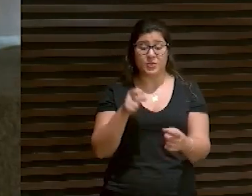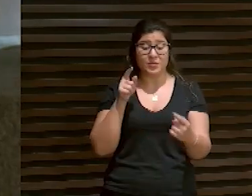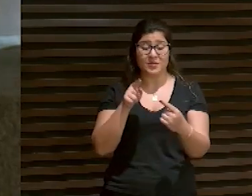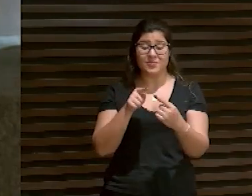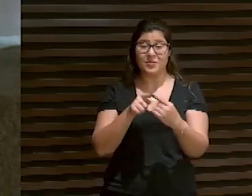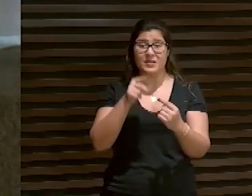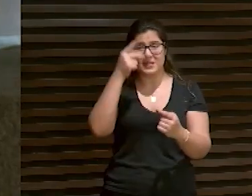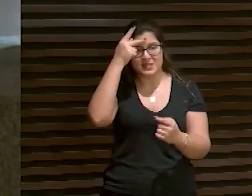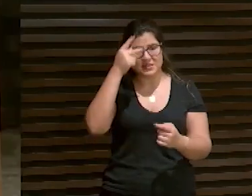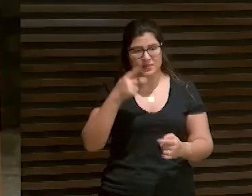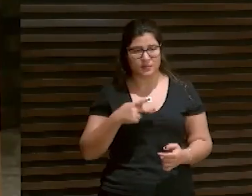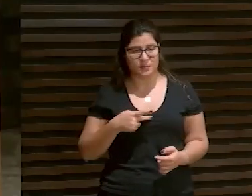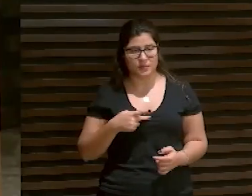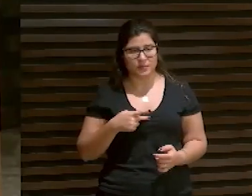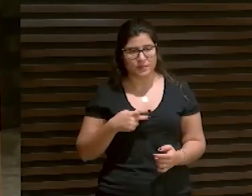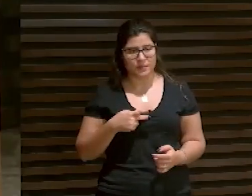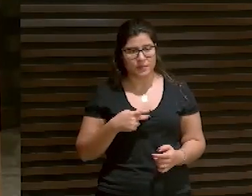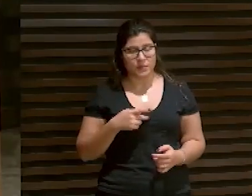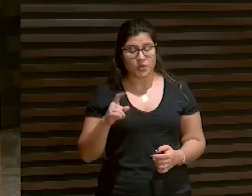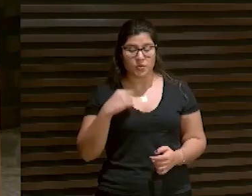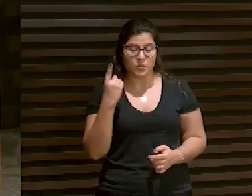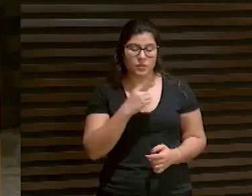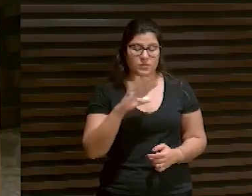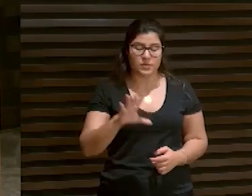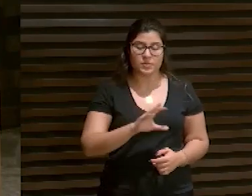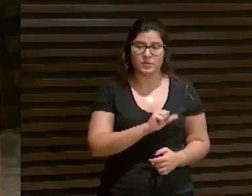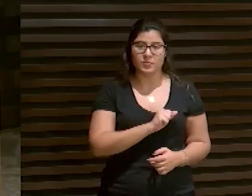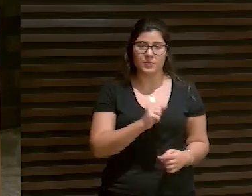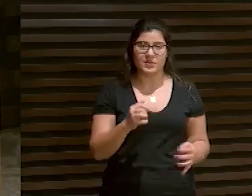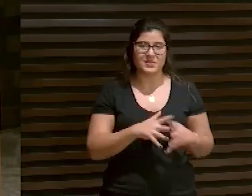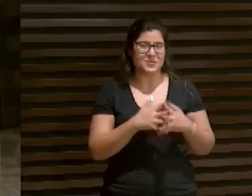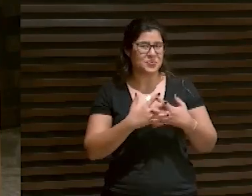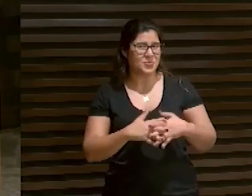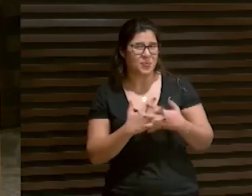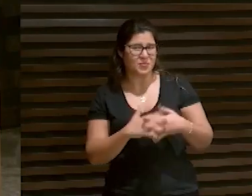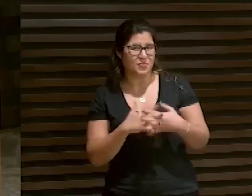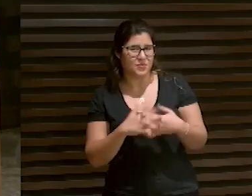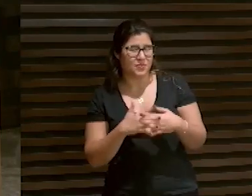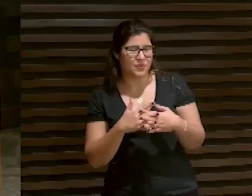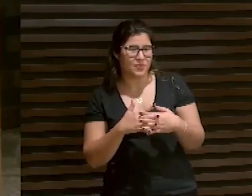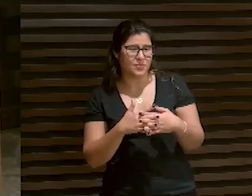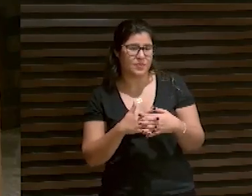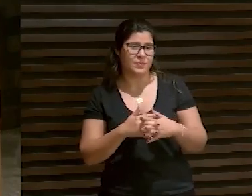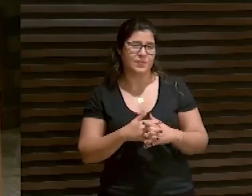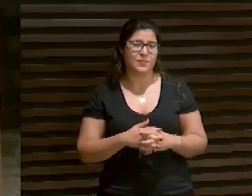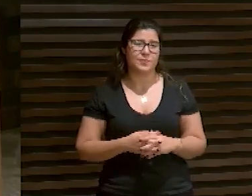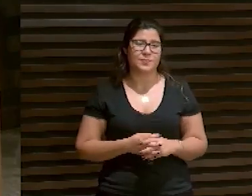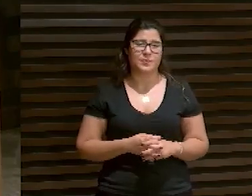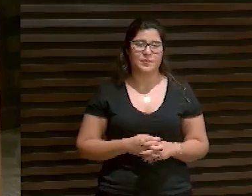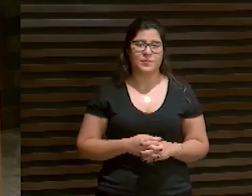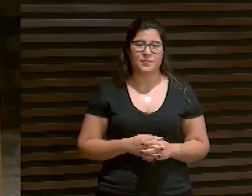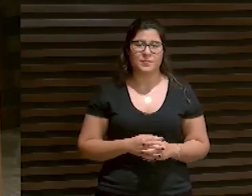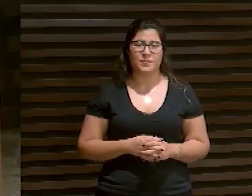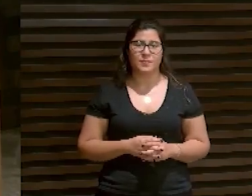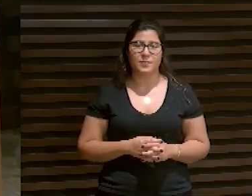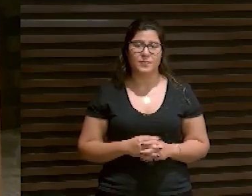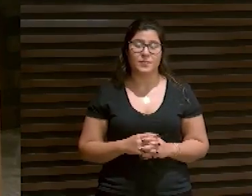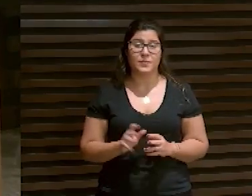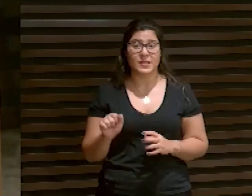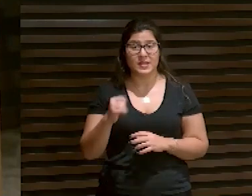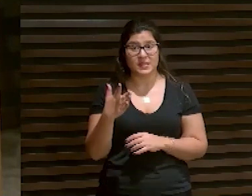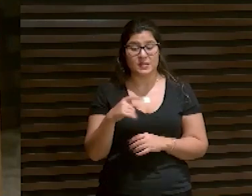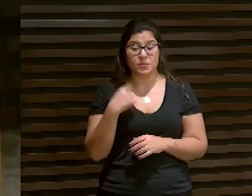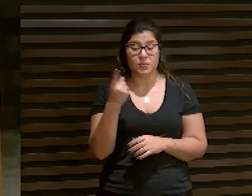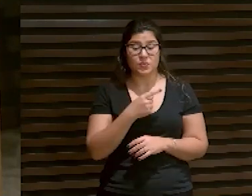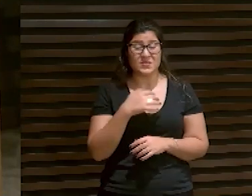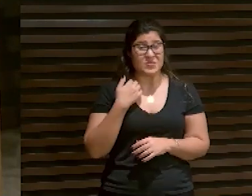Porque, de novo, os nossos amores estão desorientados. Por isso que eu recomendo o livro que ele fala sobre isso. E, consequentemente, nós nos iramos